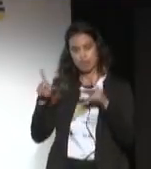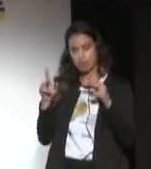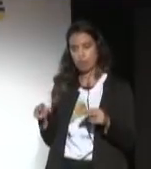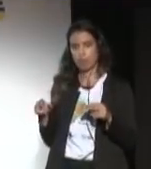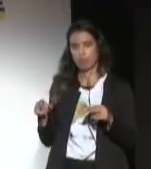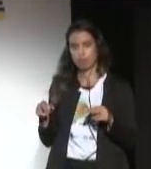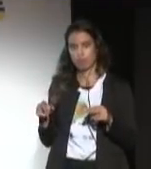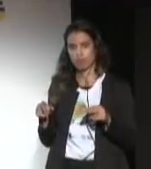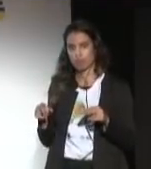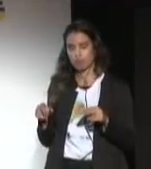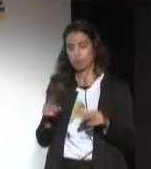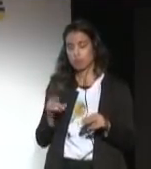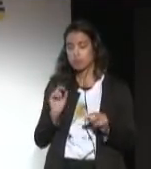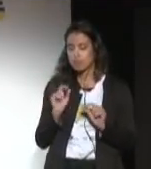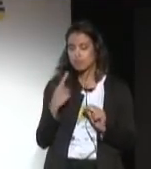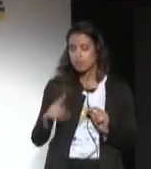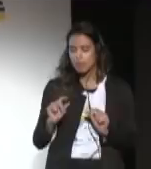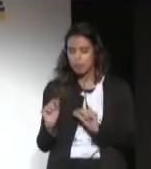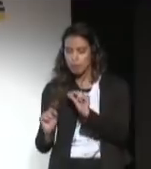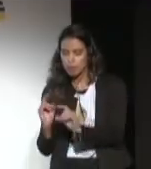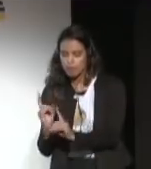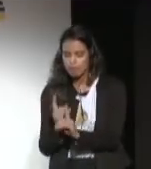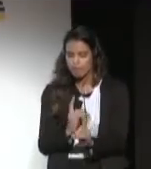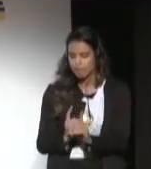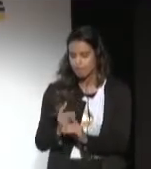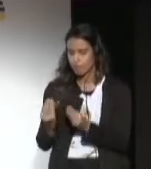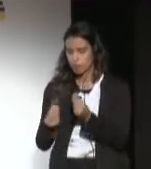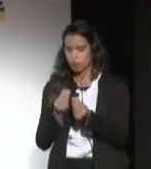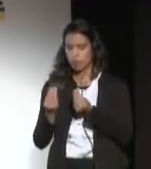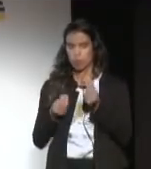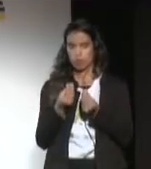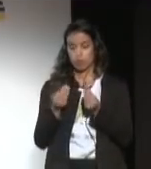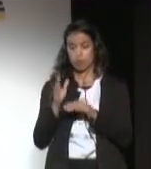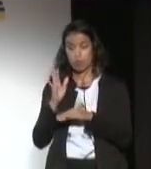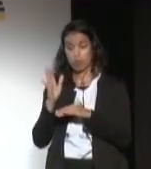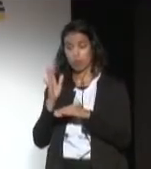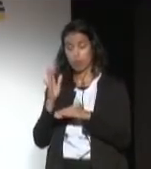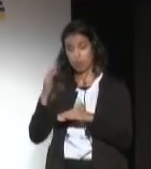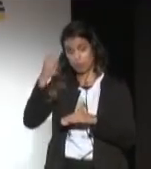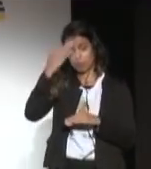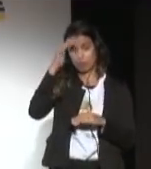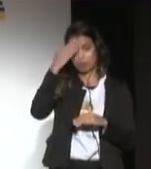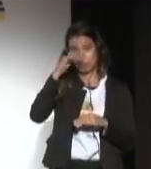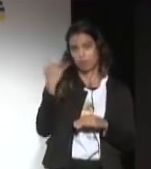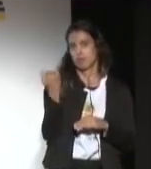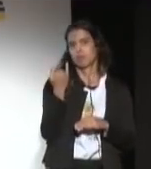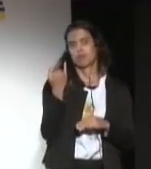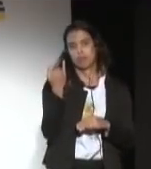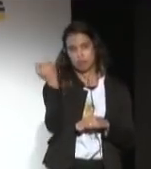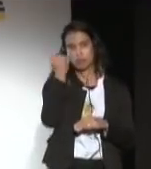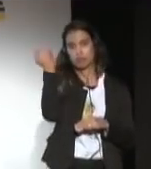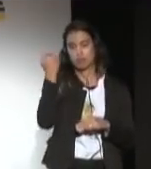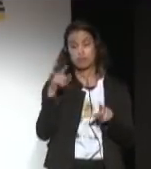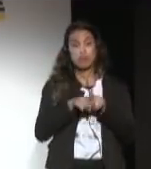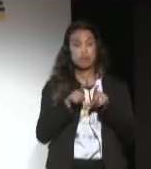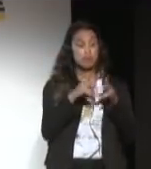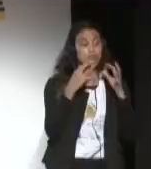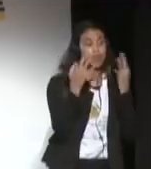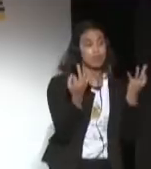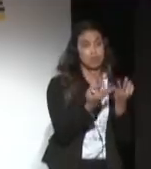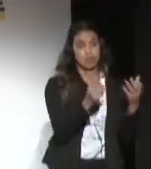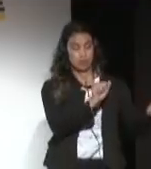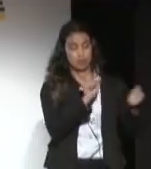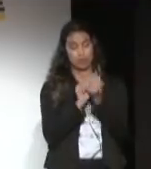a trabalhar com crianças para ser um bom professor. E é claro, trabalhar com as famílias é muito importante, porque eles são os